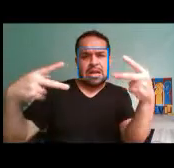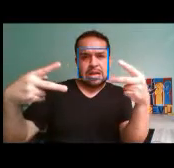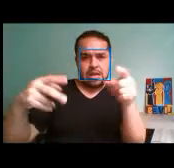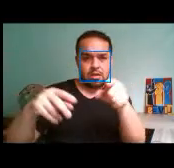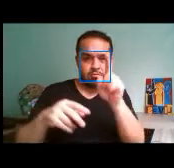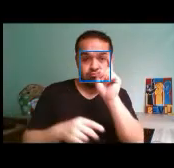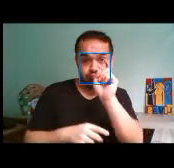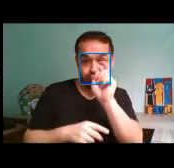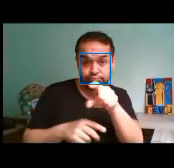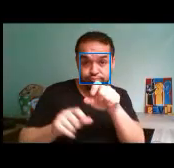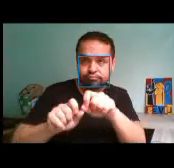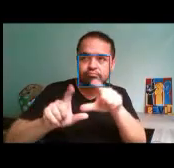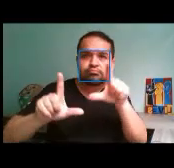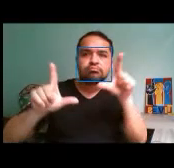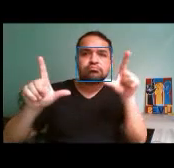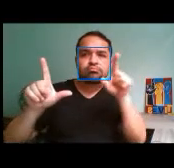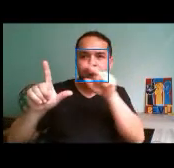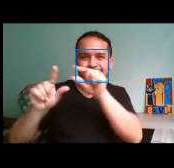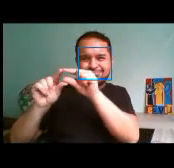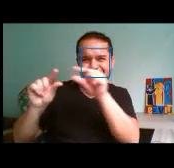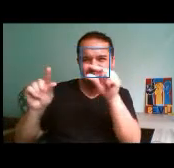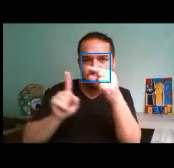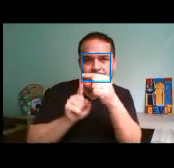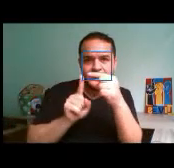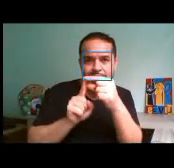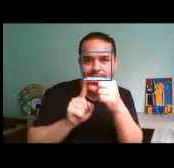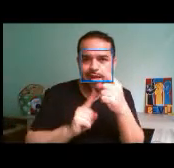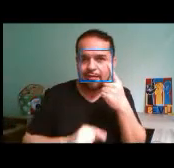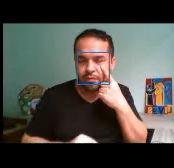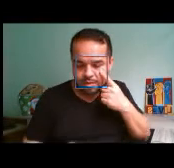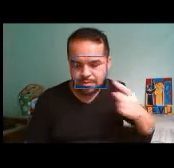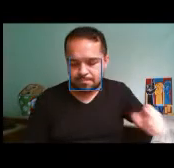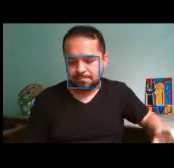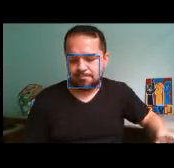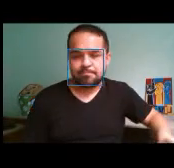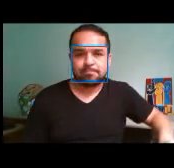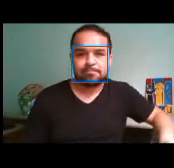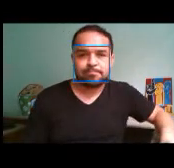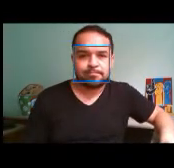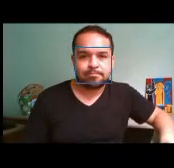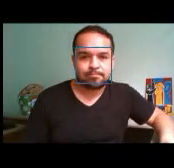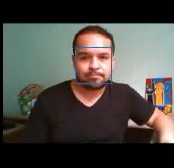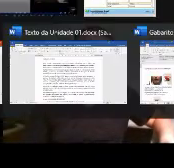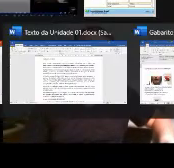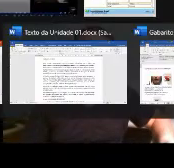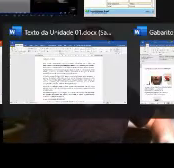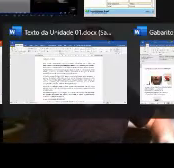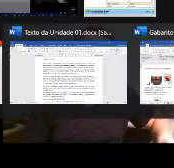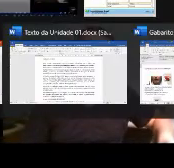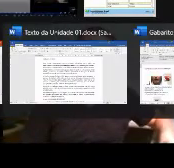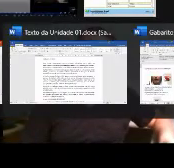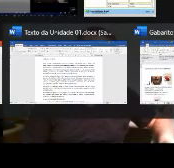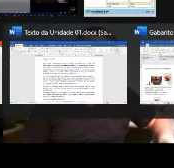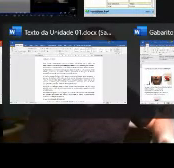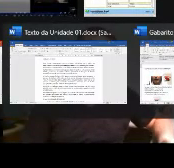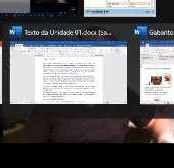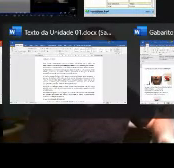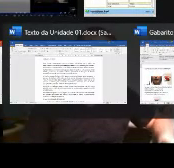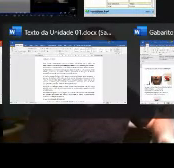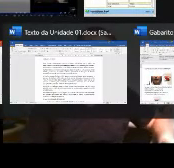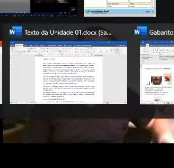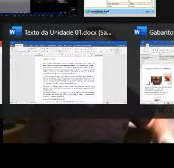nome do sinal que foi escolhido e vão entrar ali no site Acesso Brasil, esse link que eu vou mandar para vocês, olha